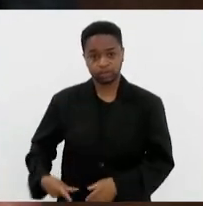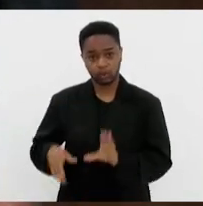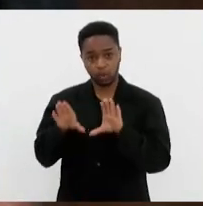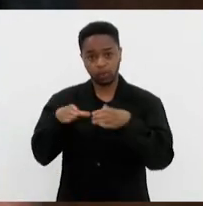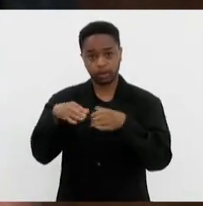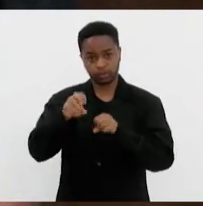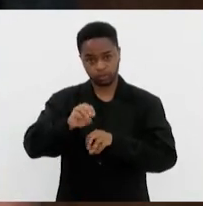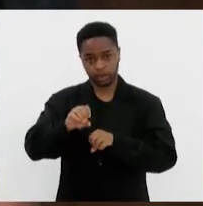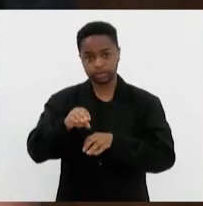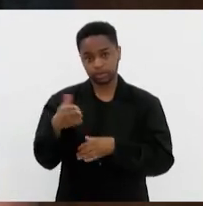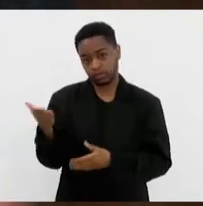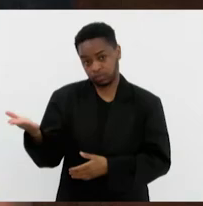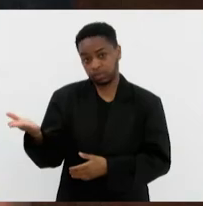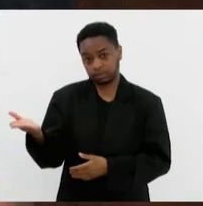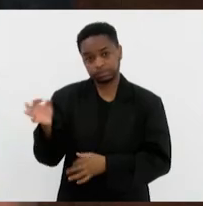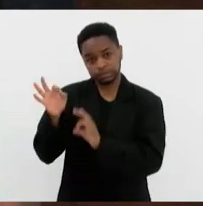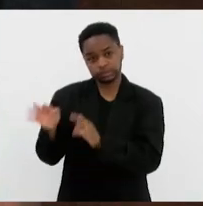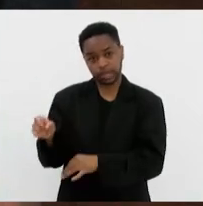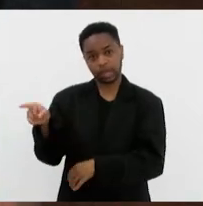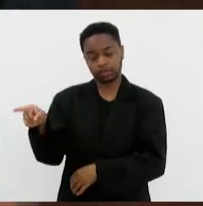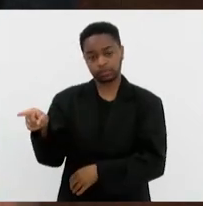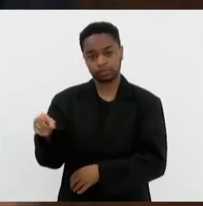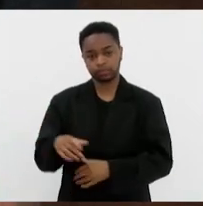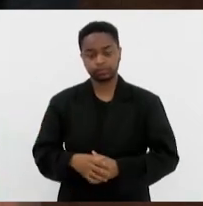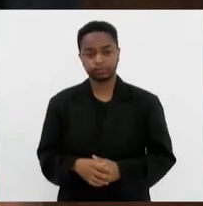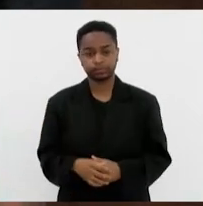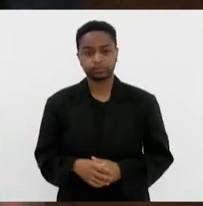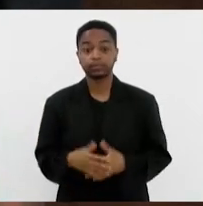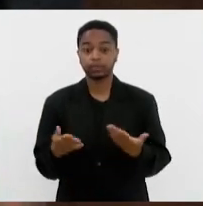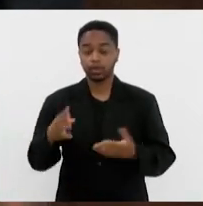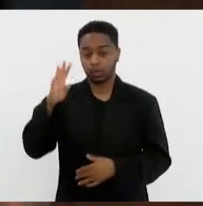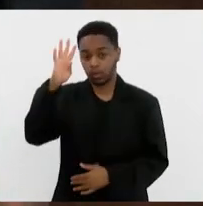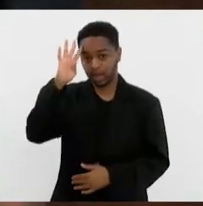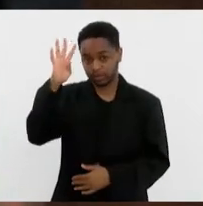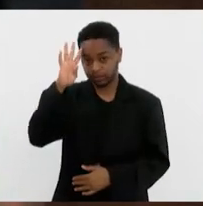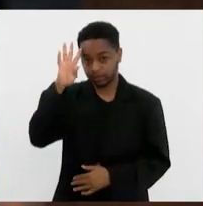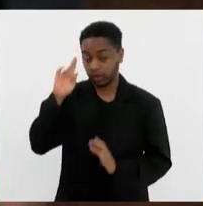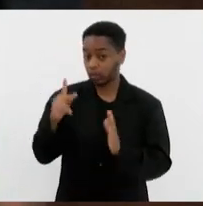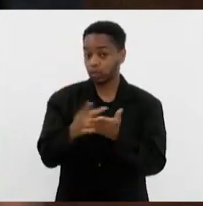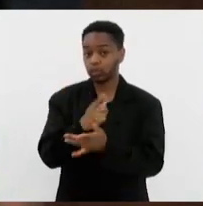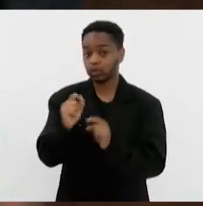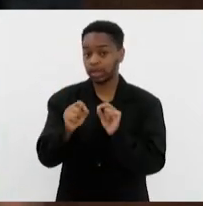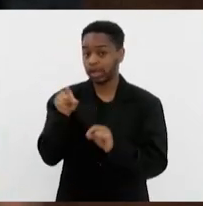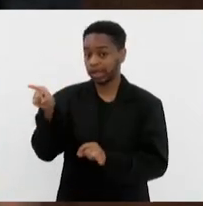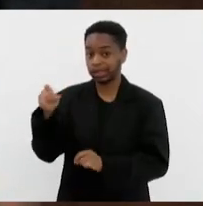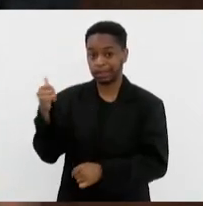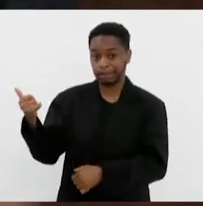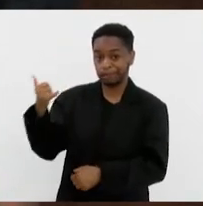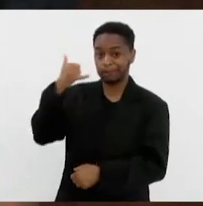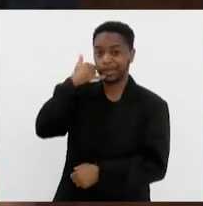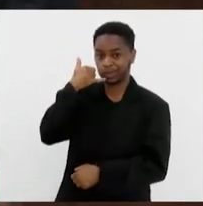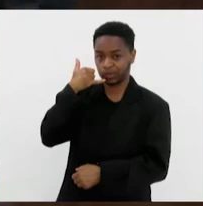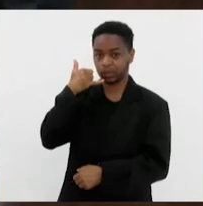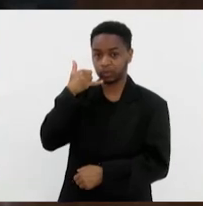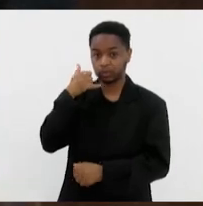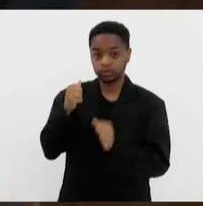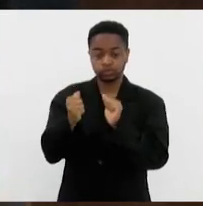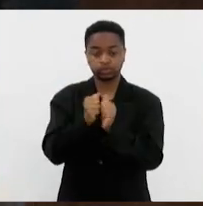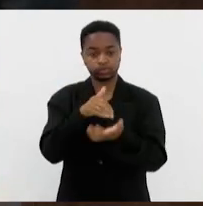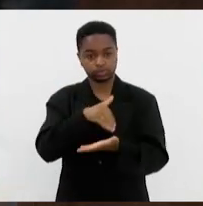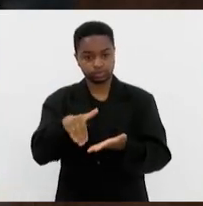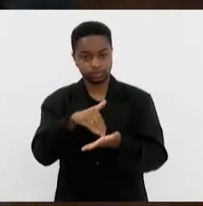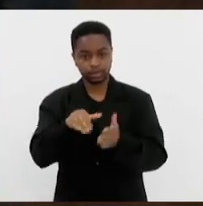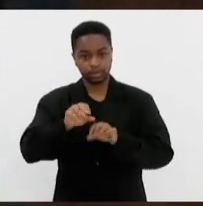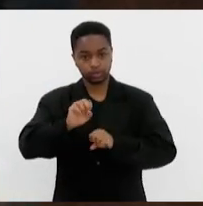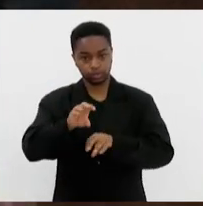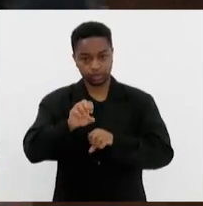Educação, era o canal certo. No dia seguinte, quarta-feira, o deputado Alan me liga, estava ao lado da secretária de